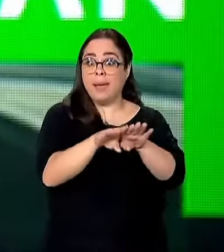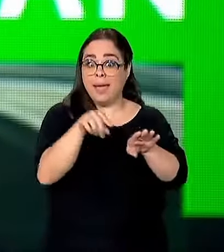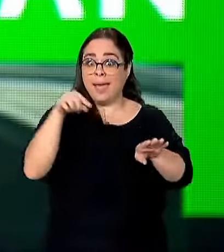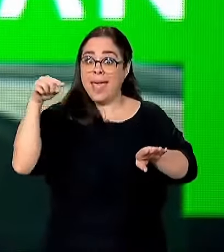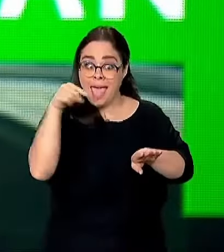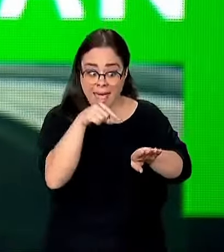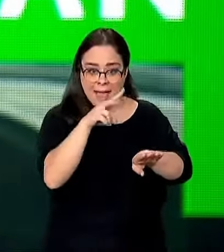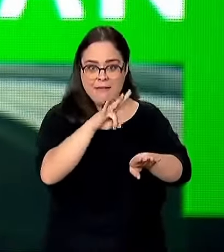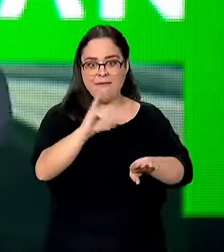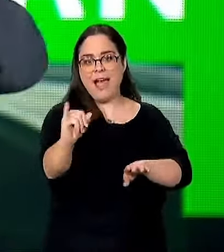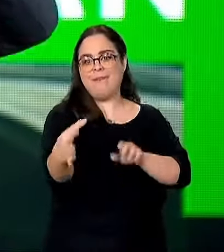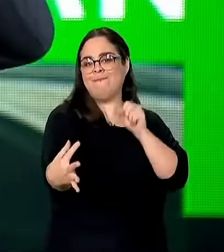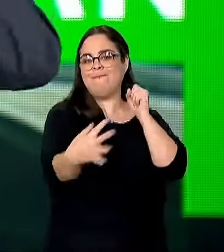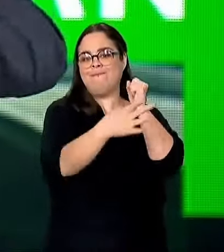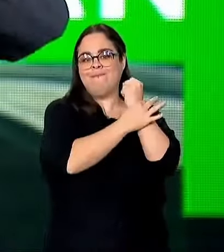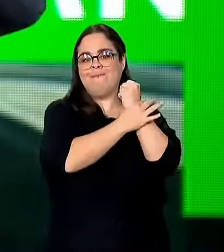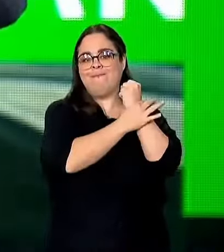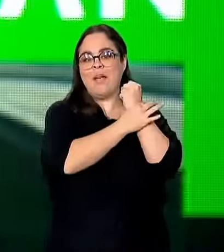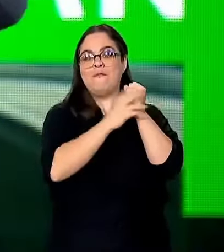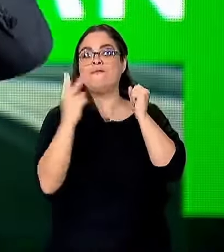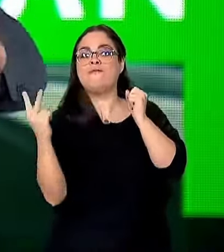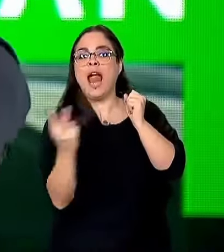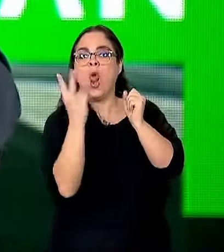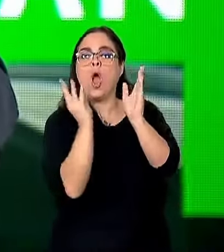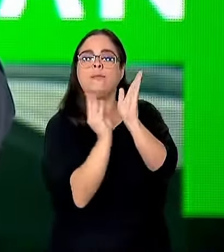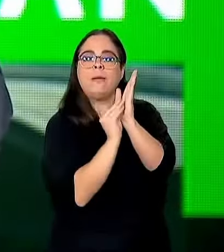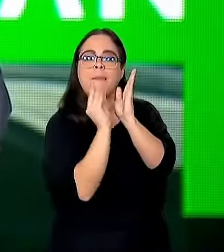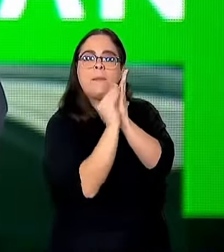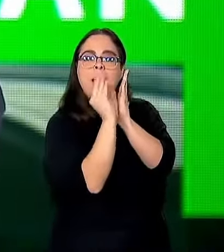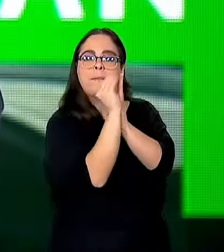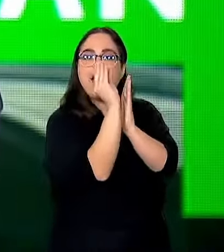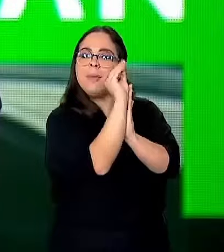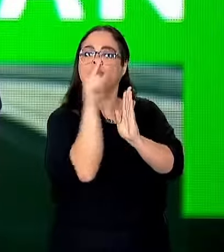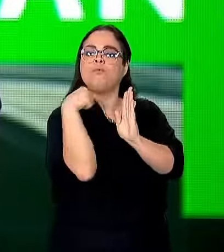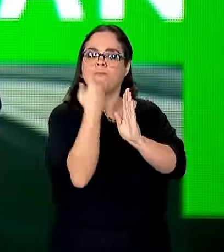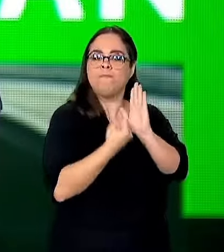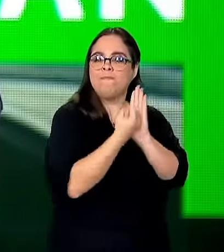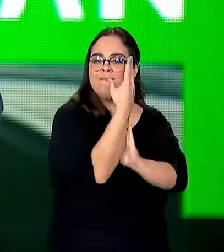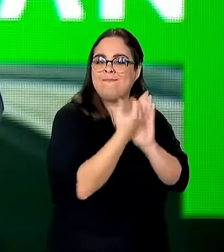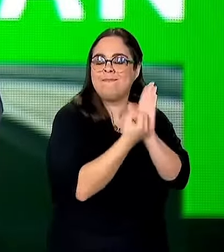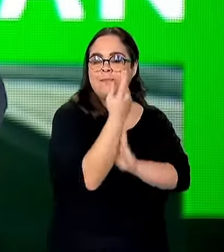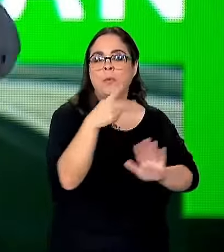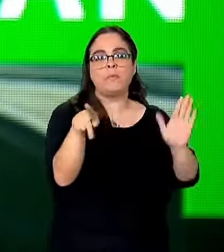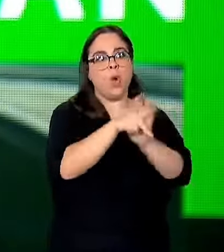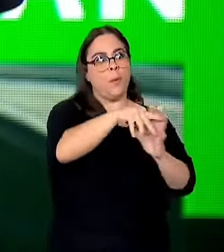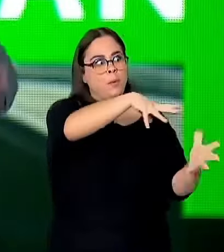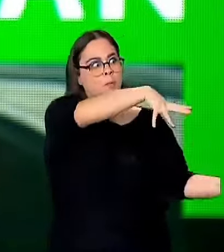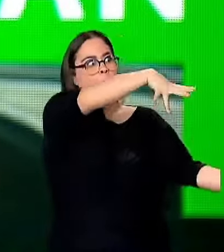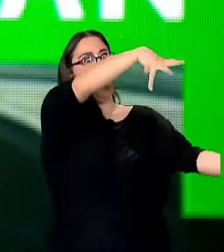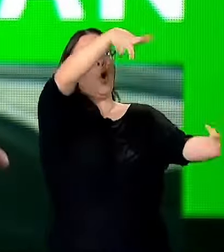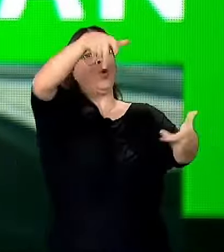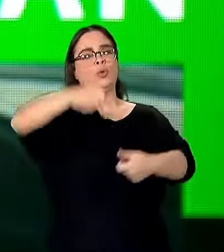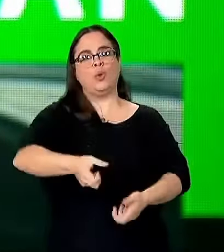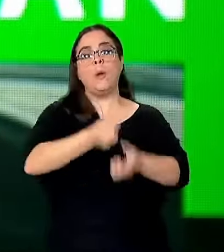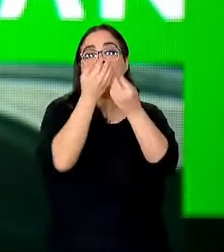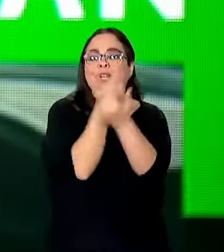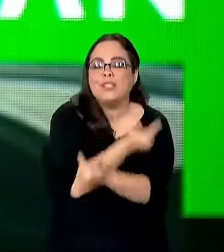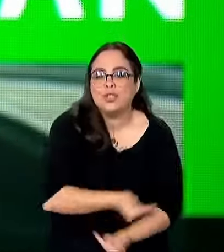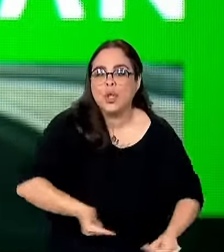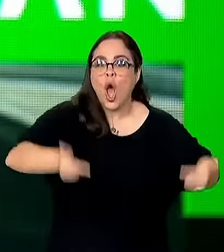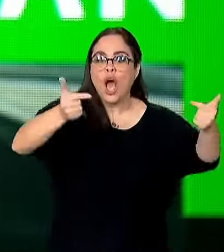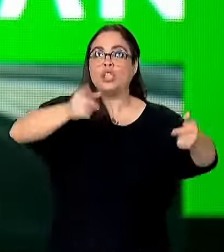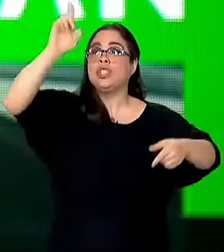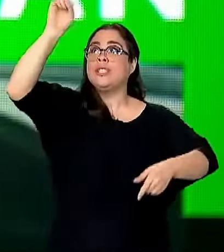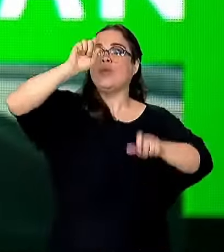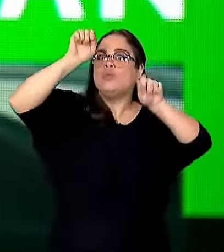vai garantir valor agregado nos nossos produtos agrícolas no mundo inteiro. Por isso, boa sorte, que